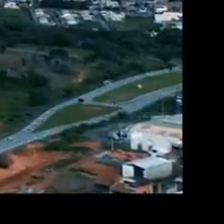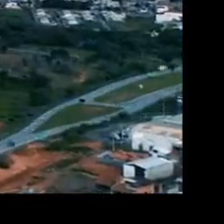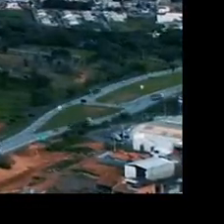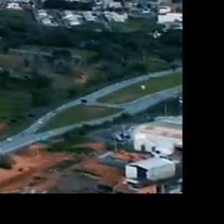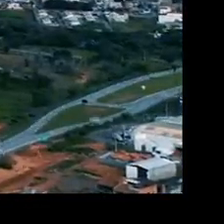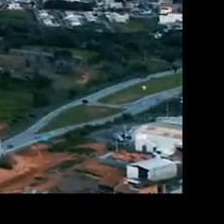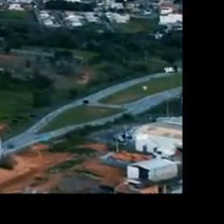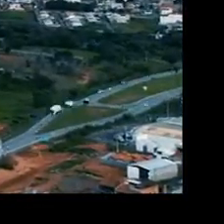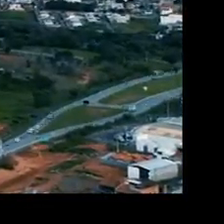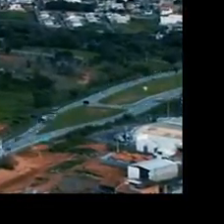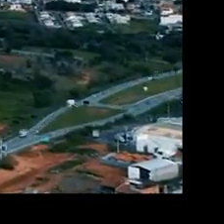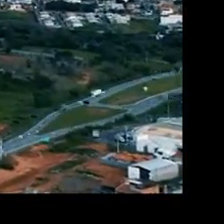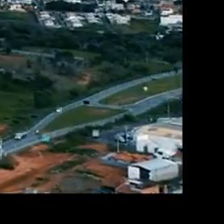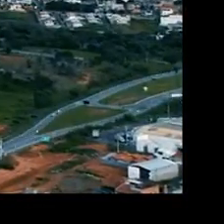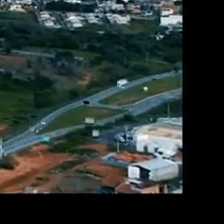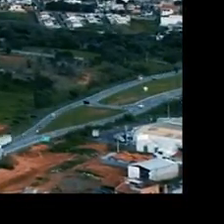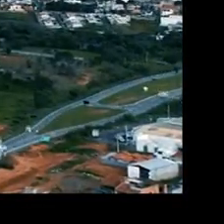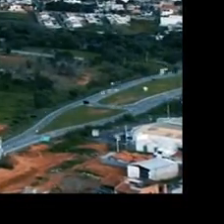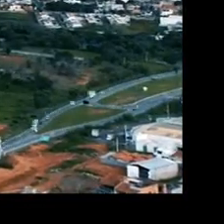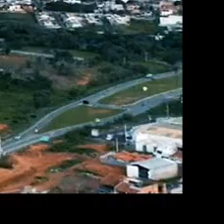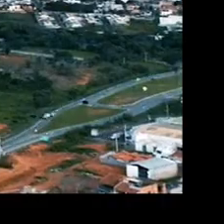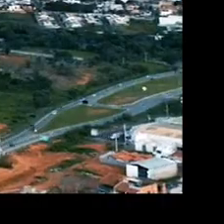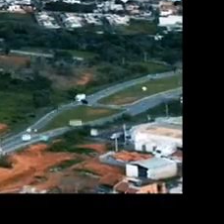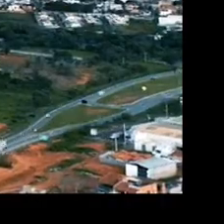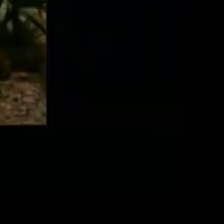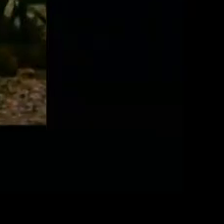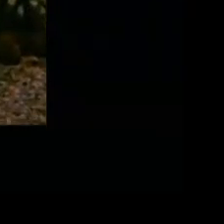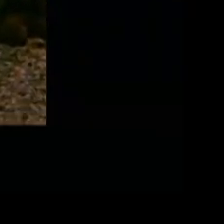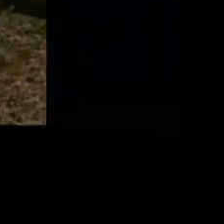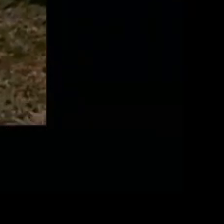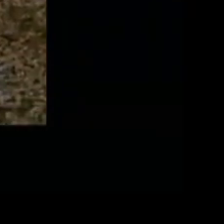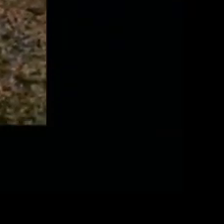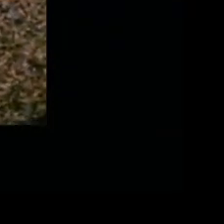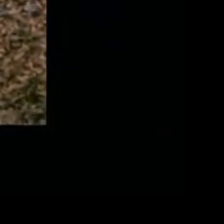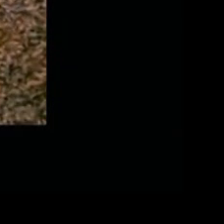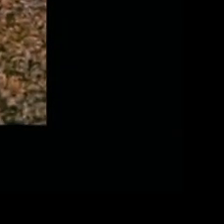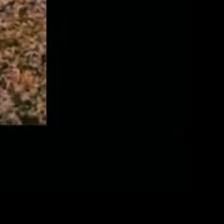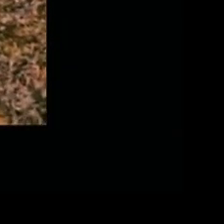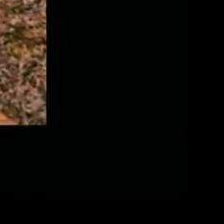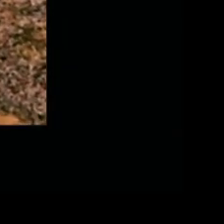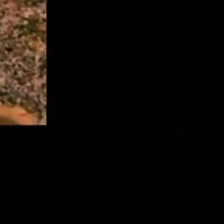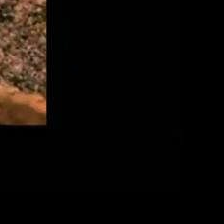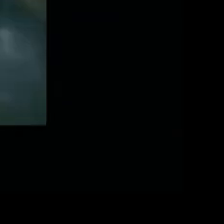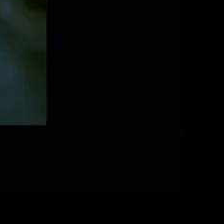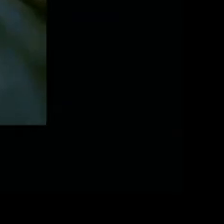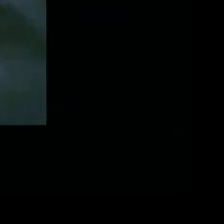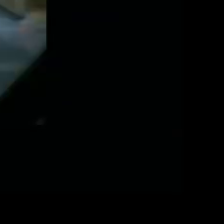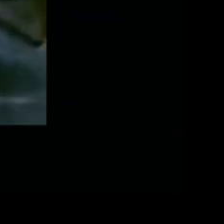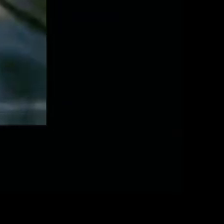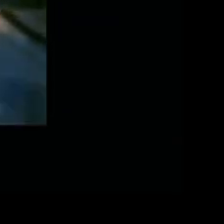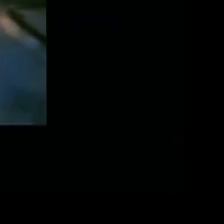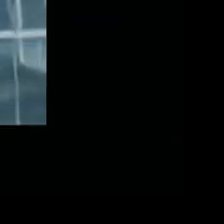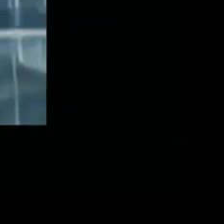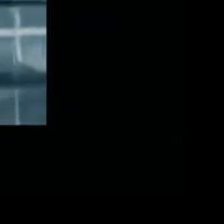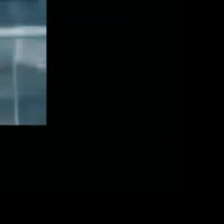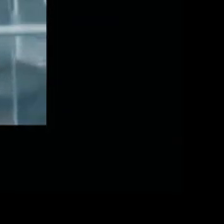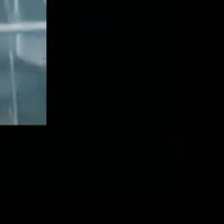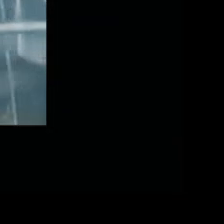Chegando em Montes Claros. Não saia, não saia. Aí, a estátua caiu, ó. Cima.